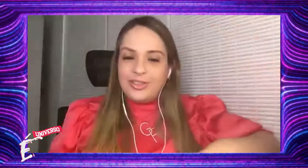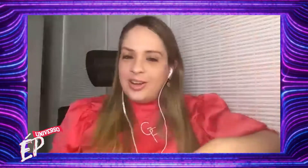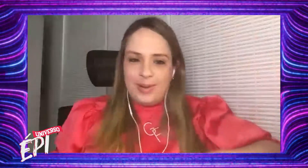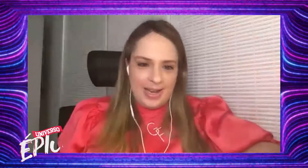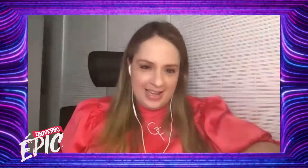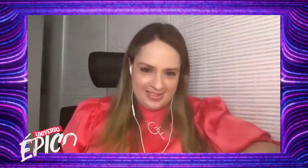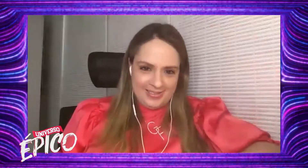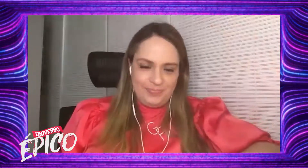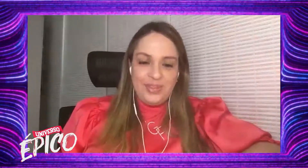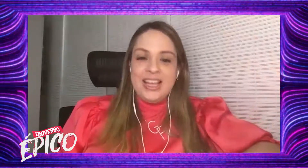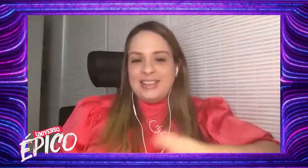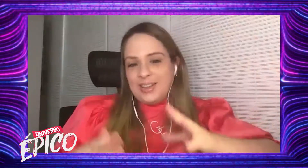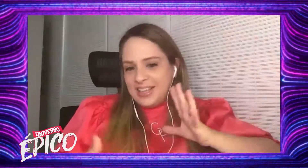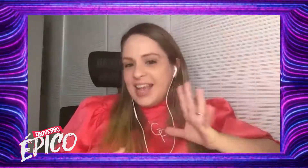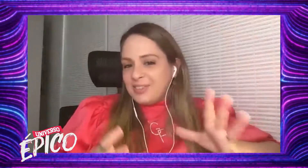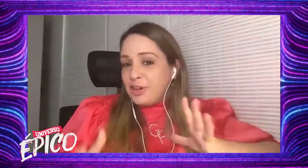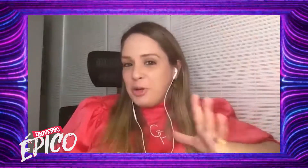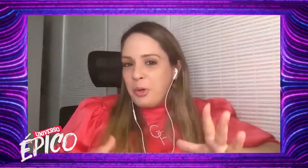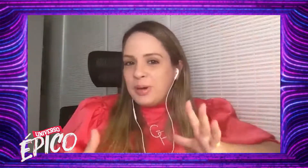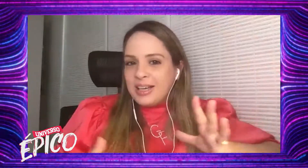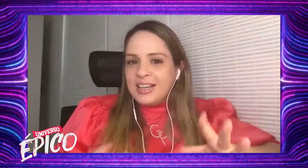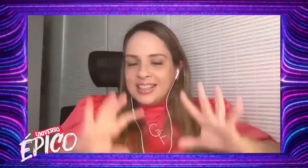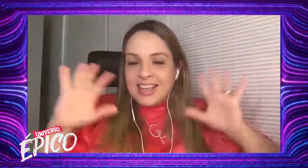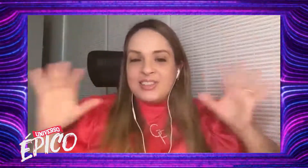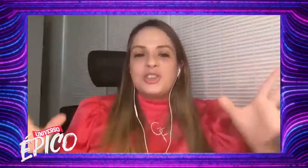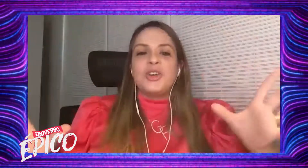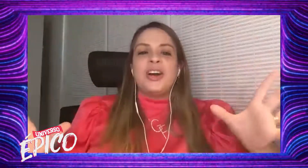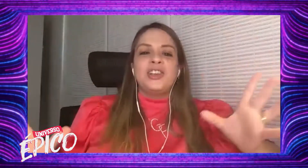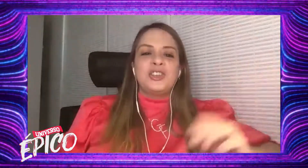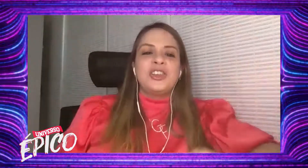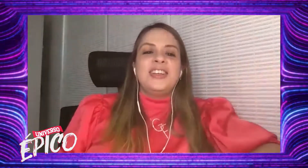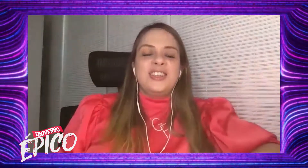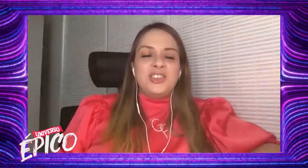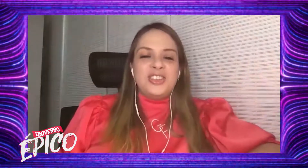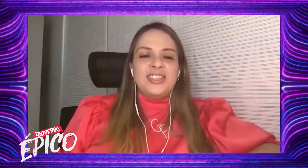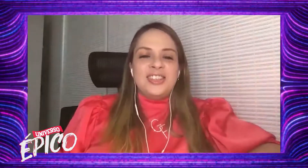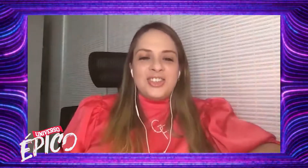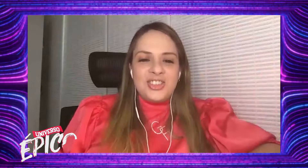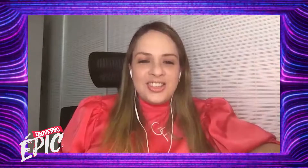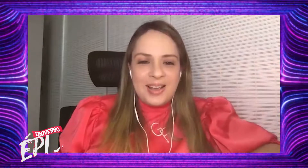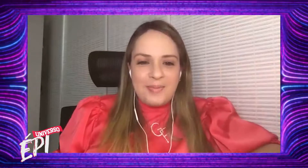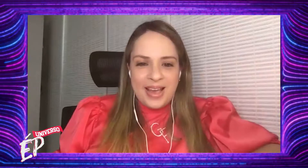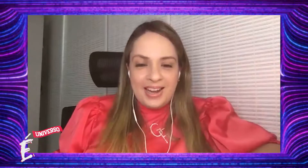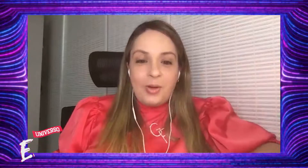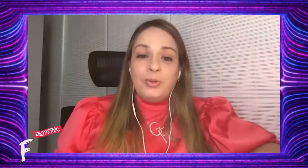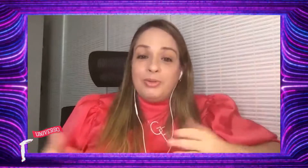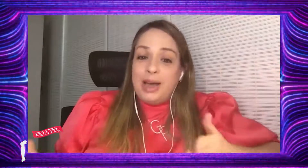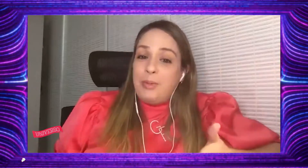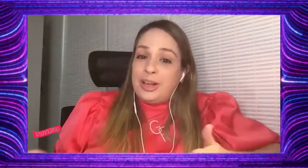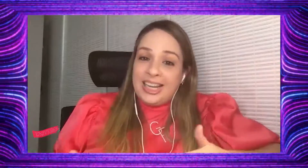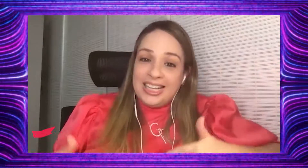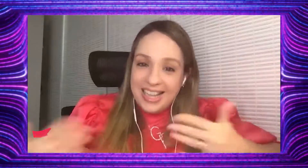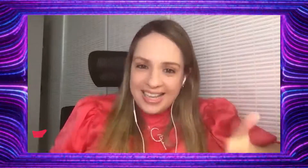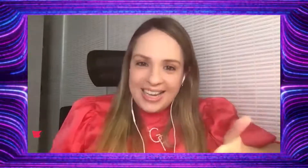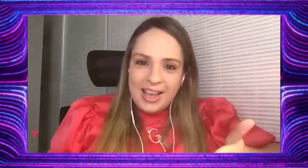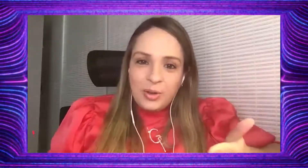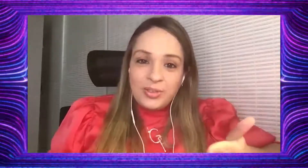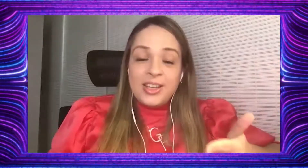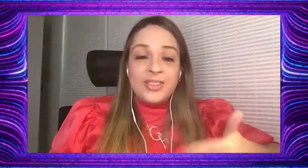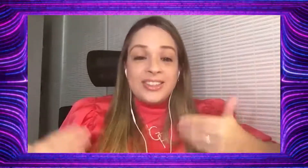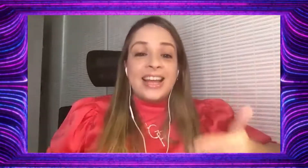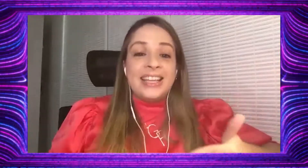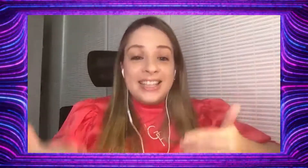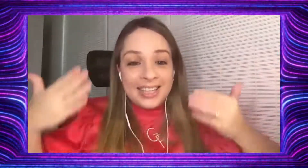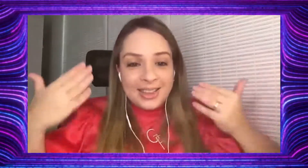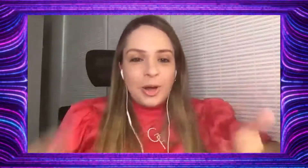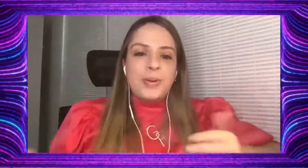olhando, foi uma beleza. Então, assim, essa foi uma das histórias de Isabela, com um namoro que ela nem queria e conseguiu